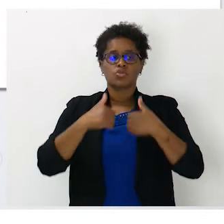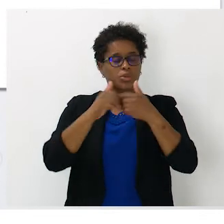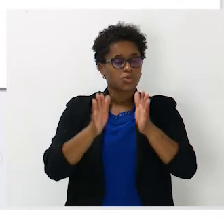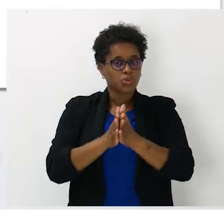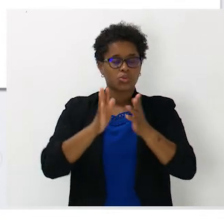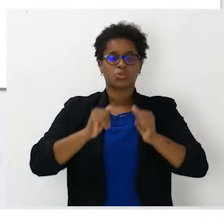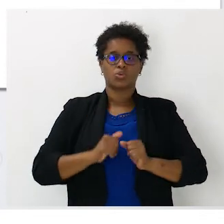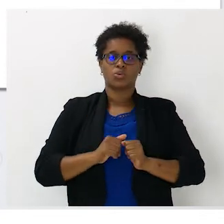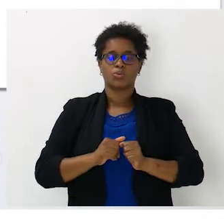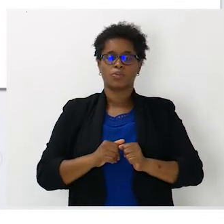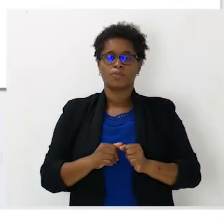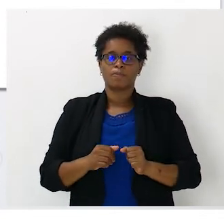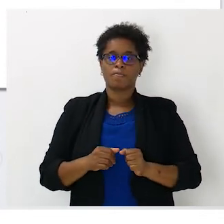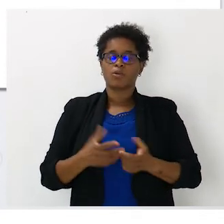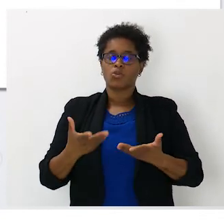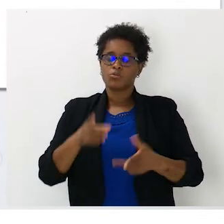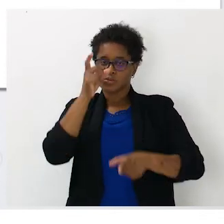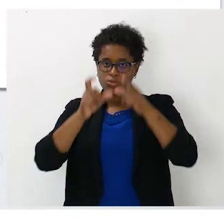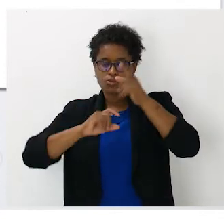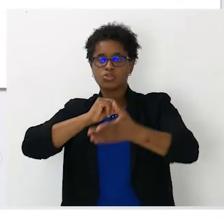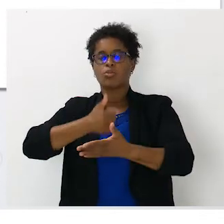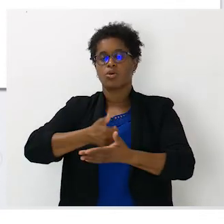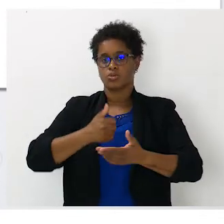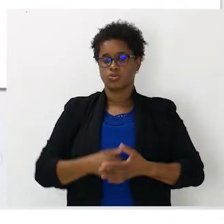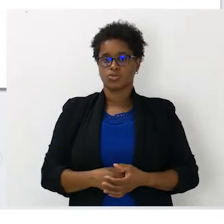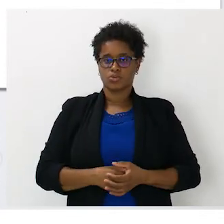sobretudo com os mortos.